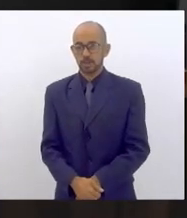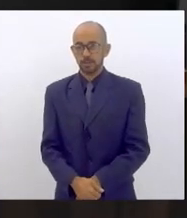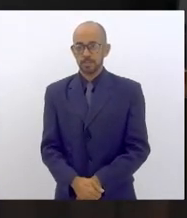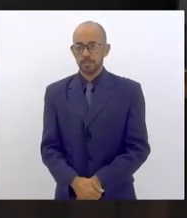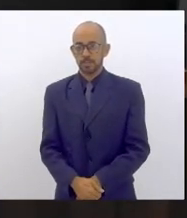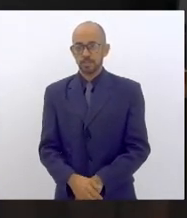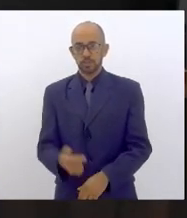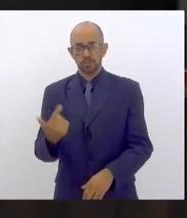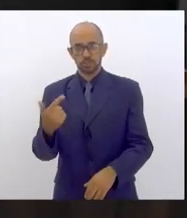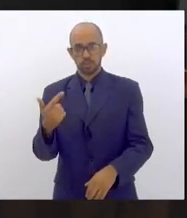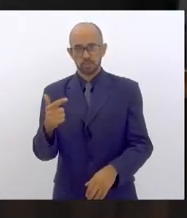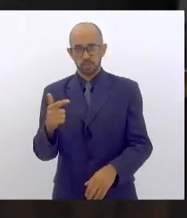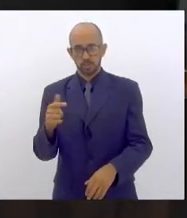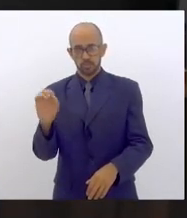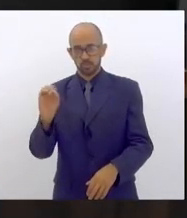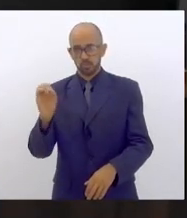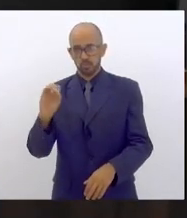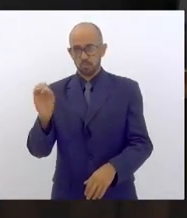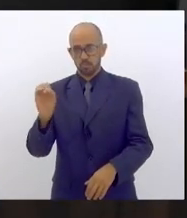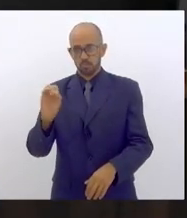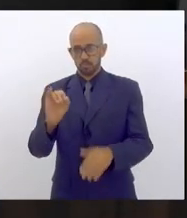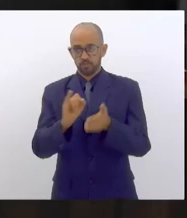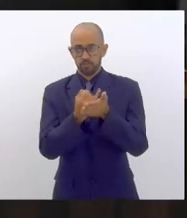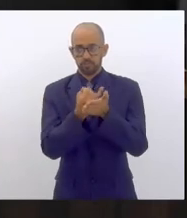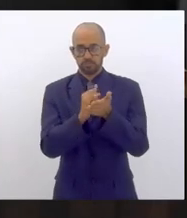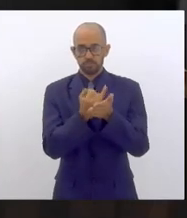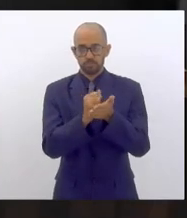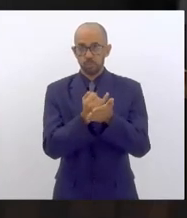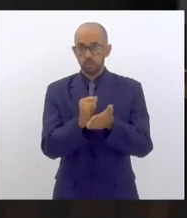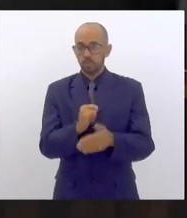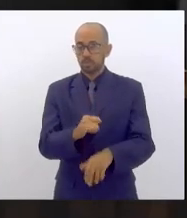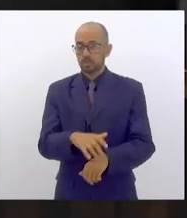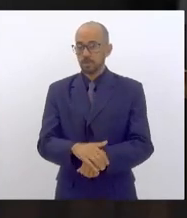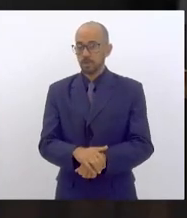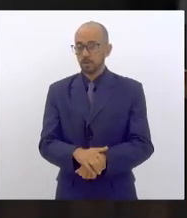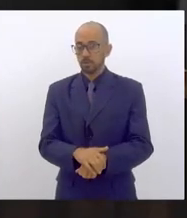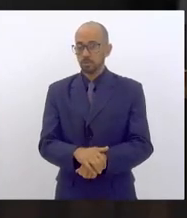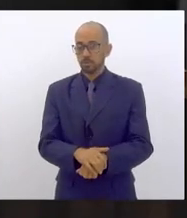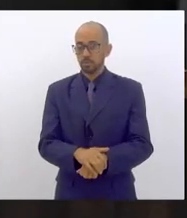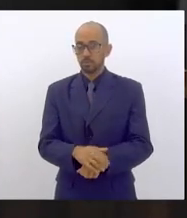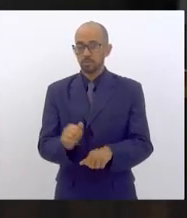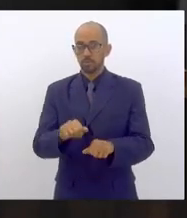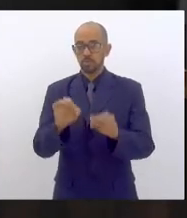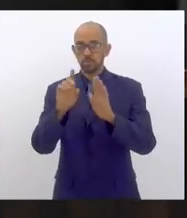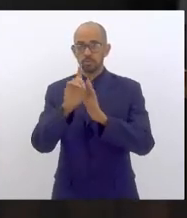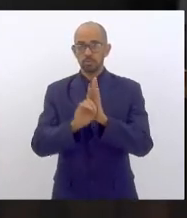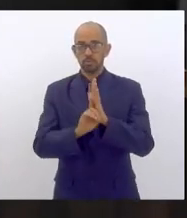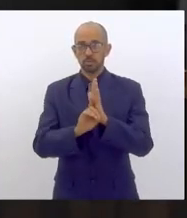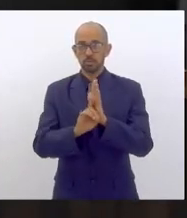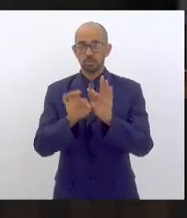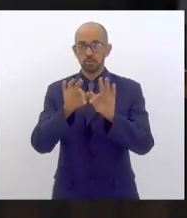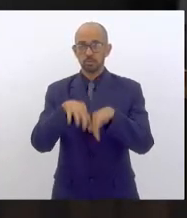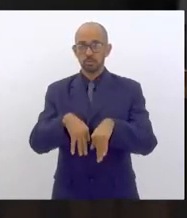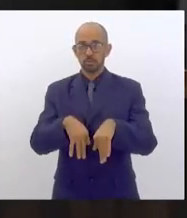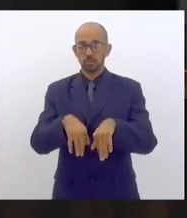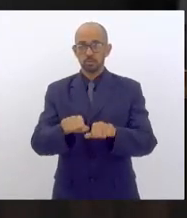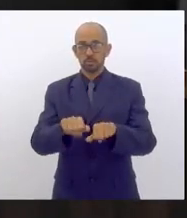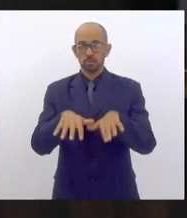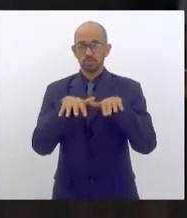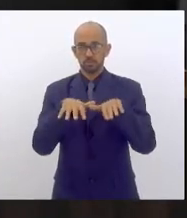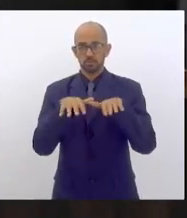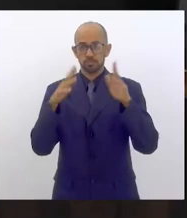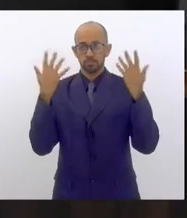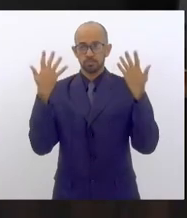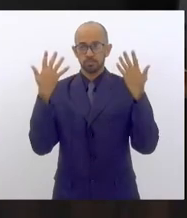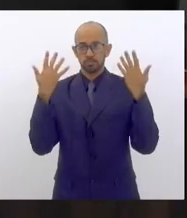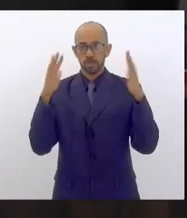Não tendo nenhum deputado inscrito, declaro encerrada essa sessão,